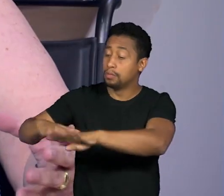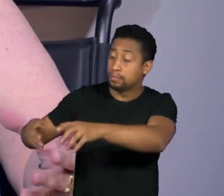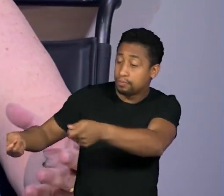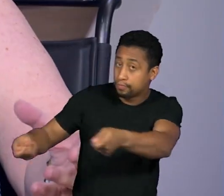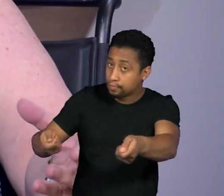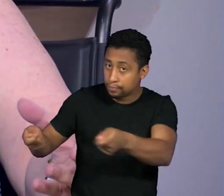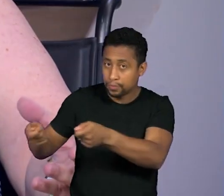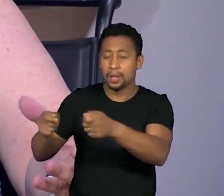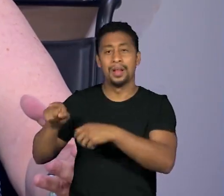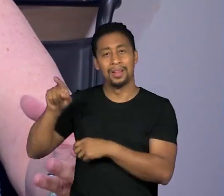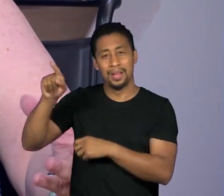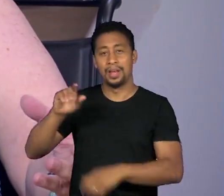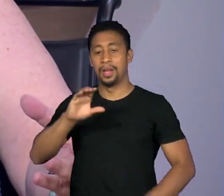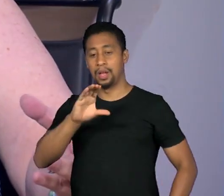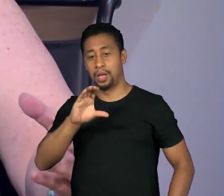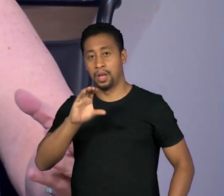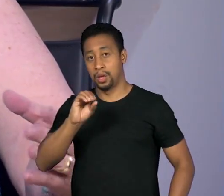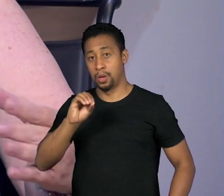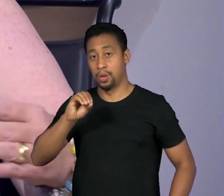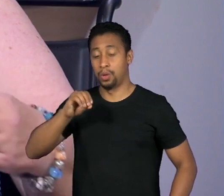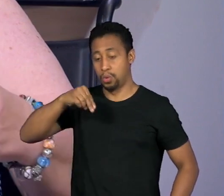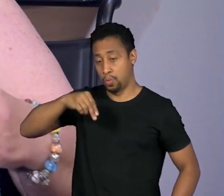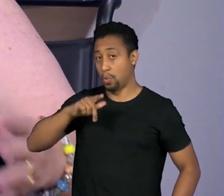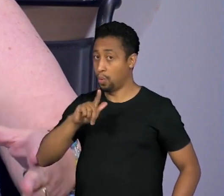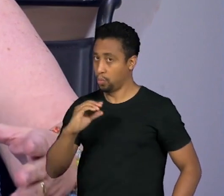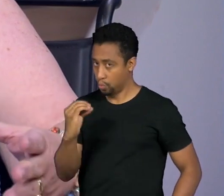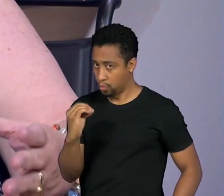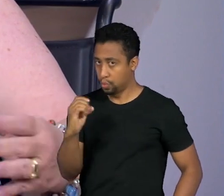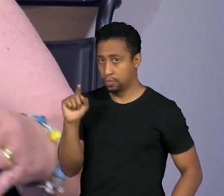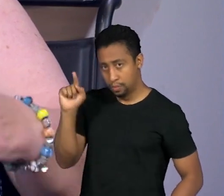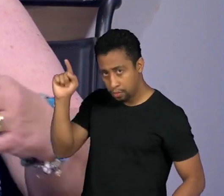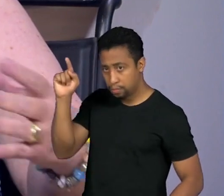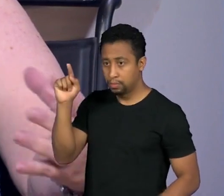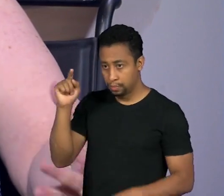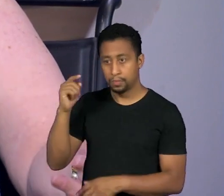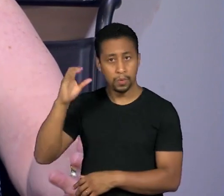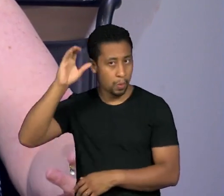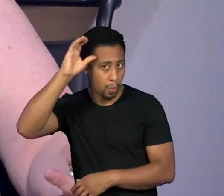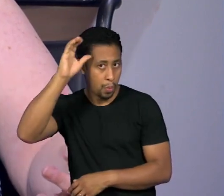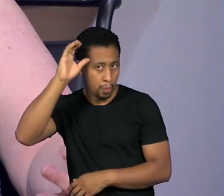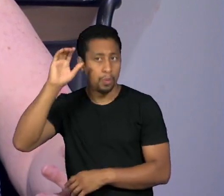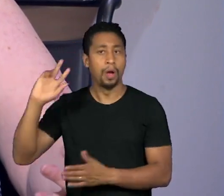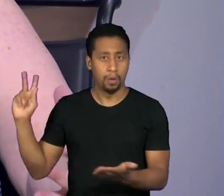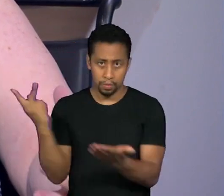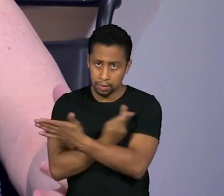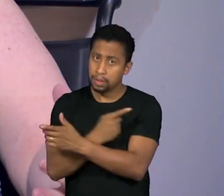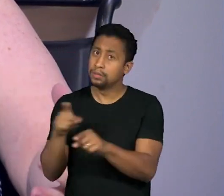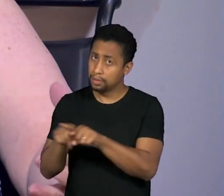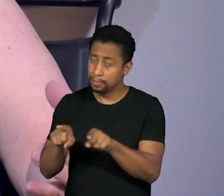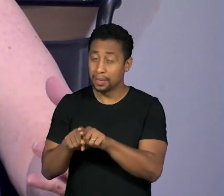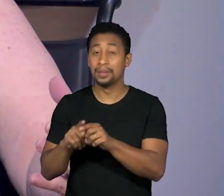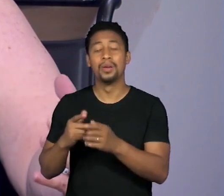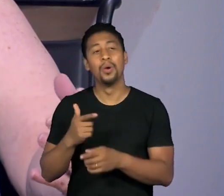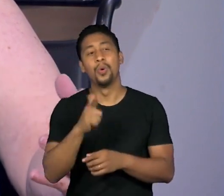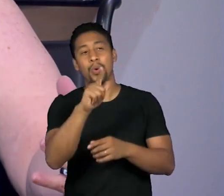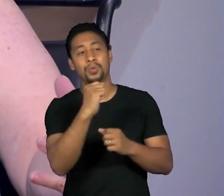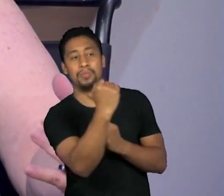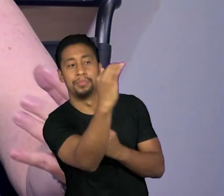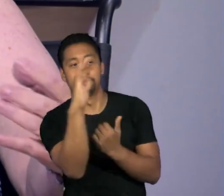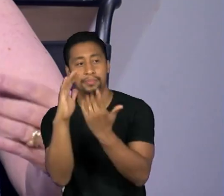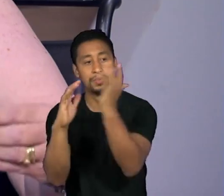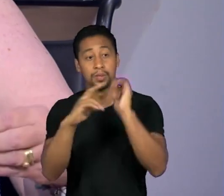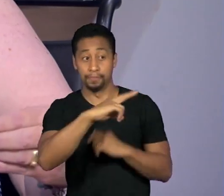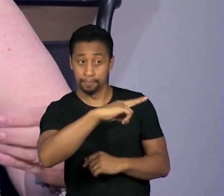florestas do Congo. E na Indonésia, um outro grande centro de florestas. Todas